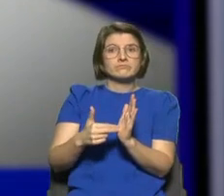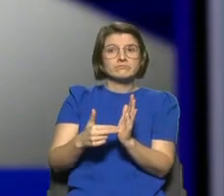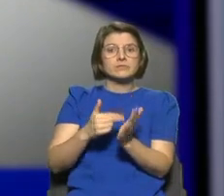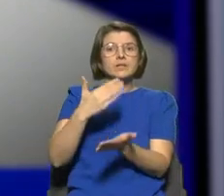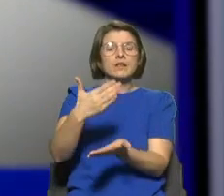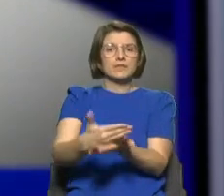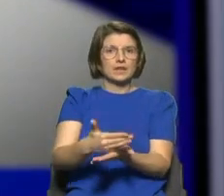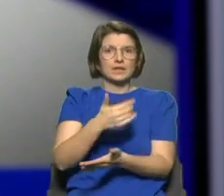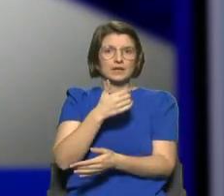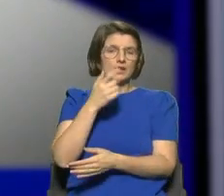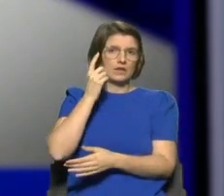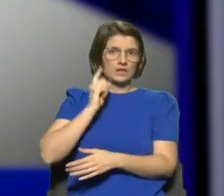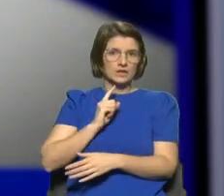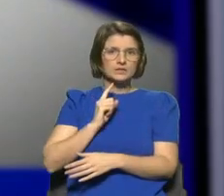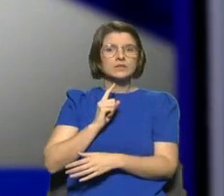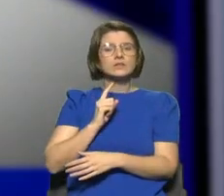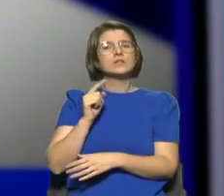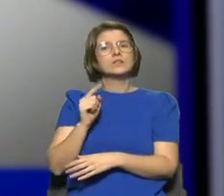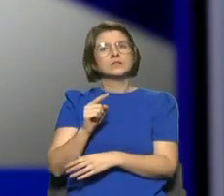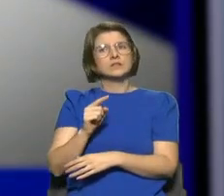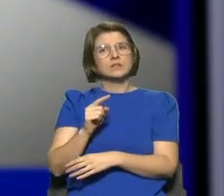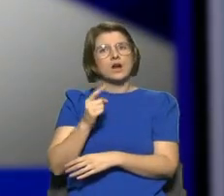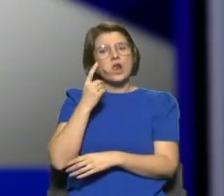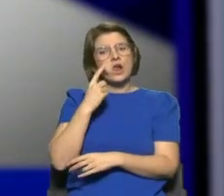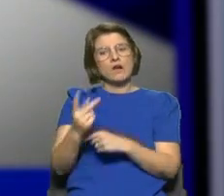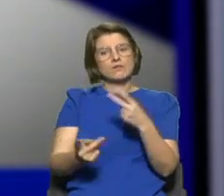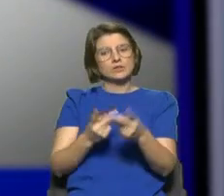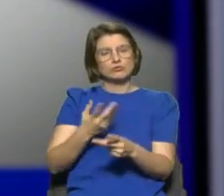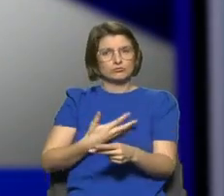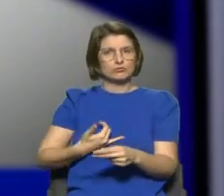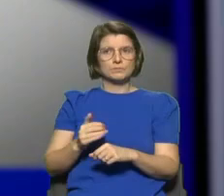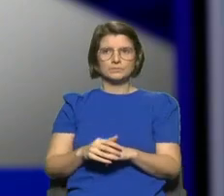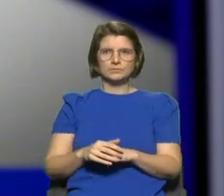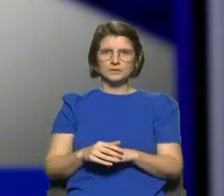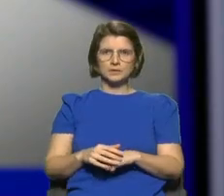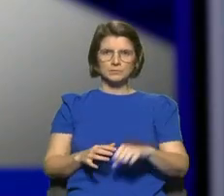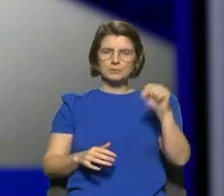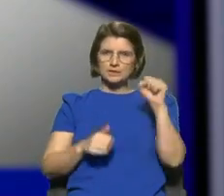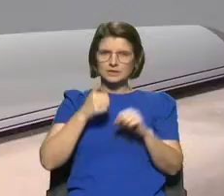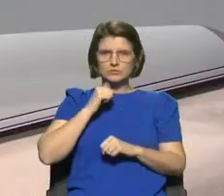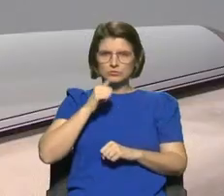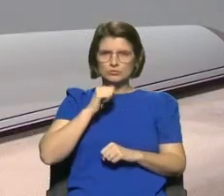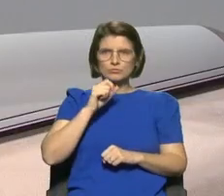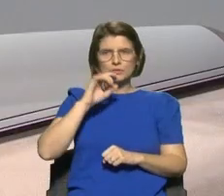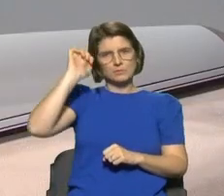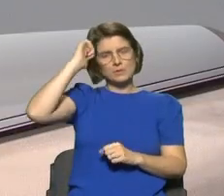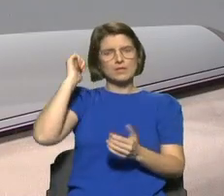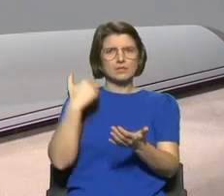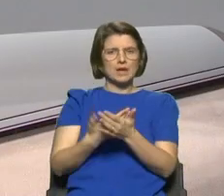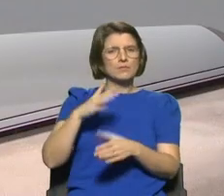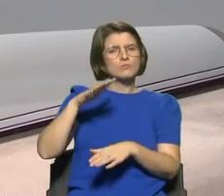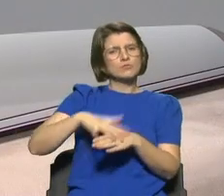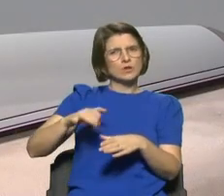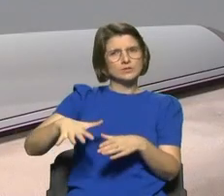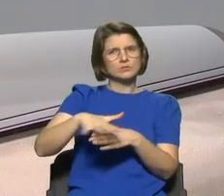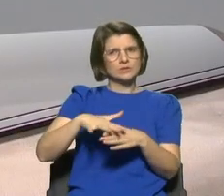até essa data para para poder para poder avaliá-las mas o PS poderá o PS suros poderá ser prejudicado pela situação Nacional